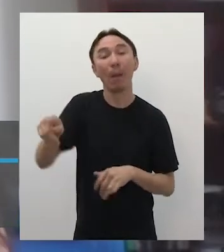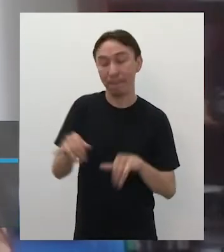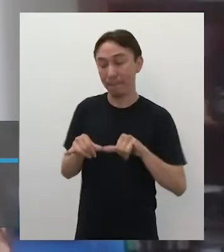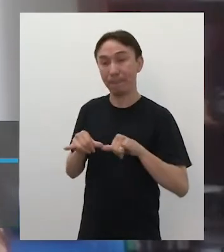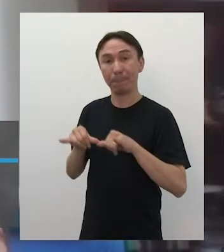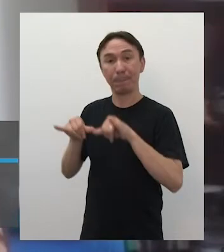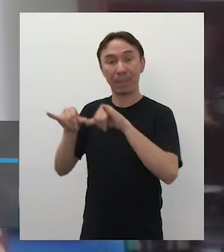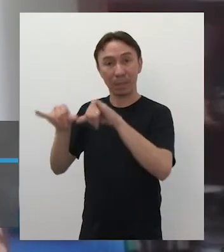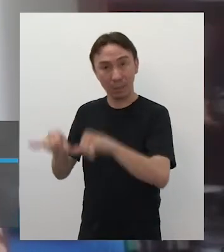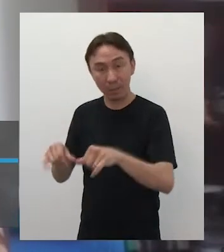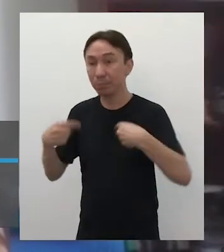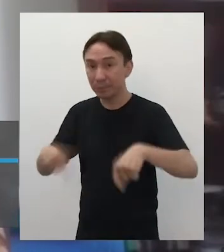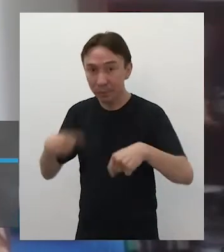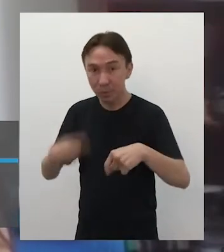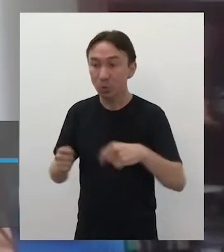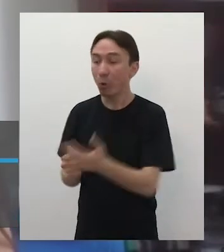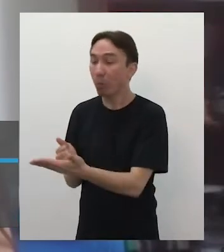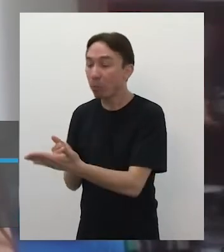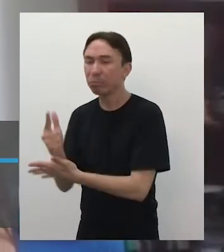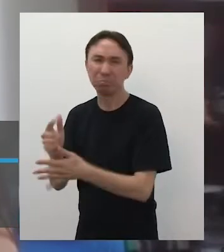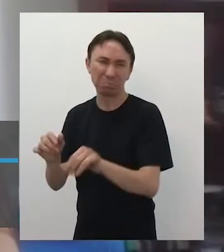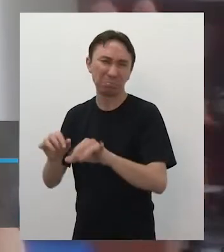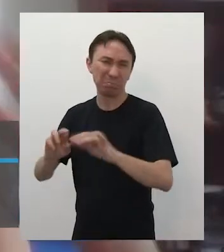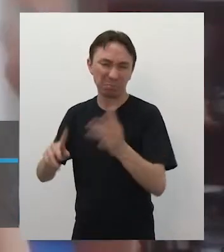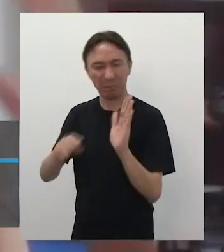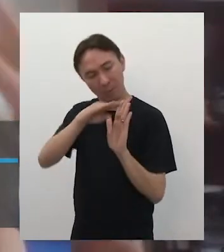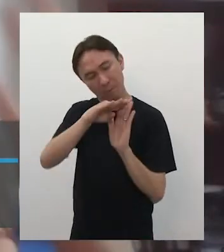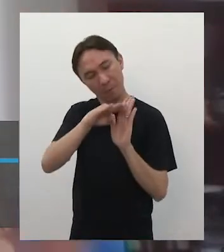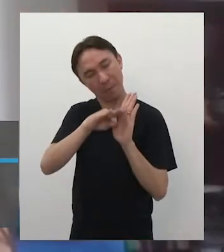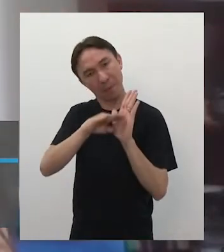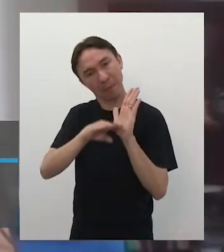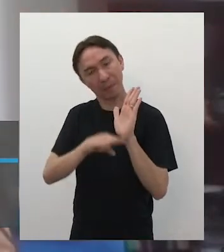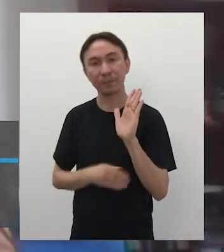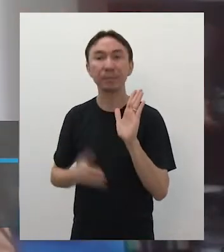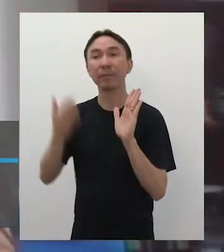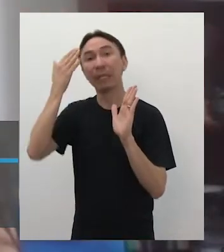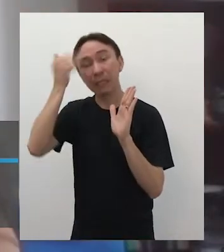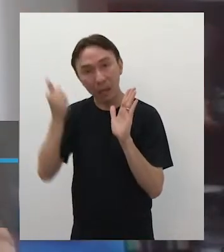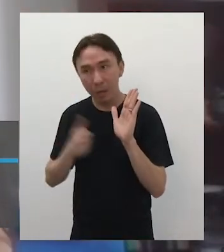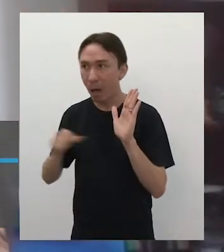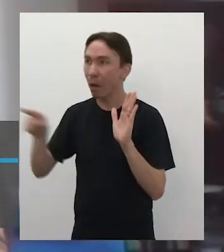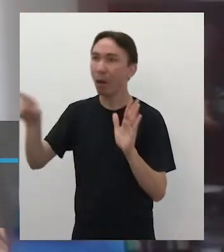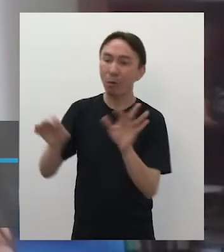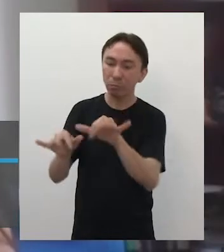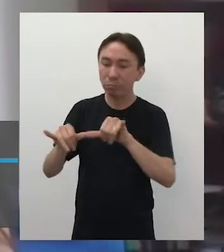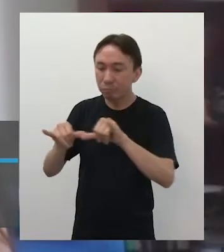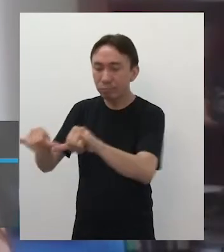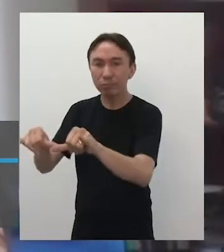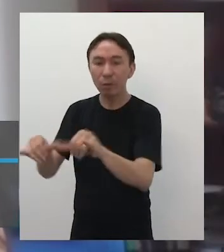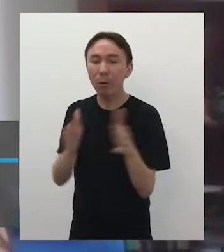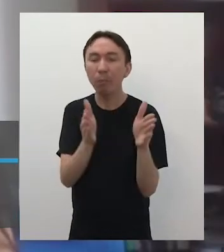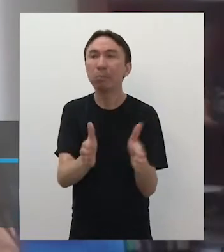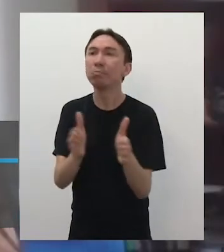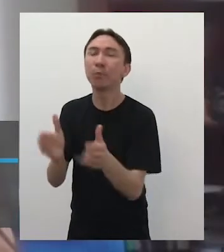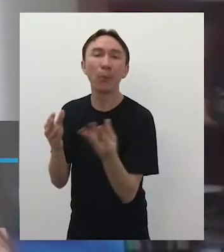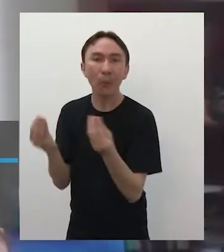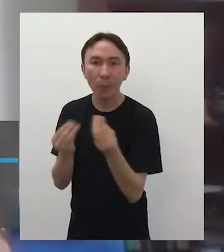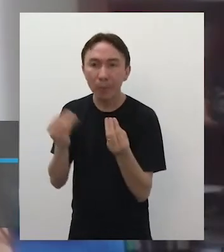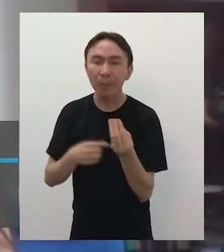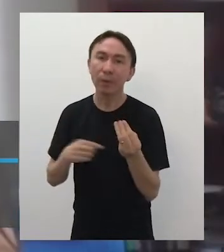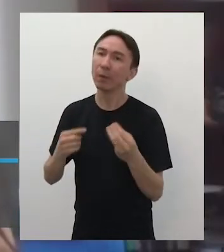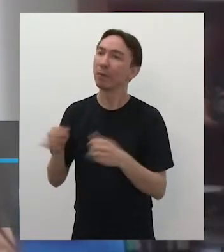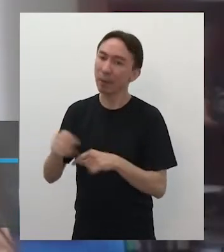eu organizar essa atividade. Então, imaginem que, pensando num exemplo bem do dia a dia,